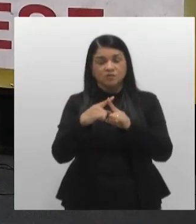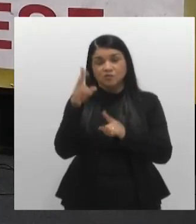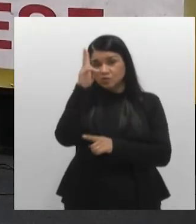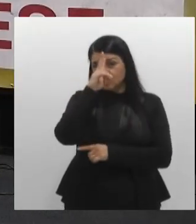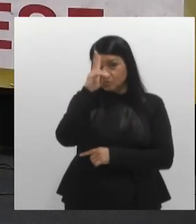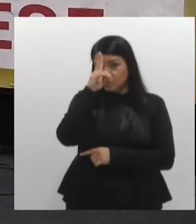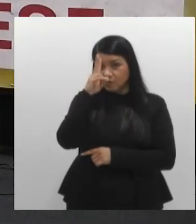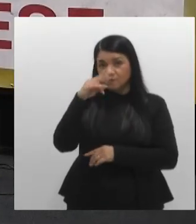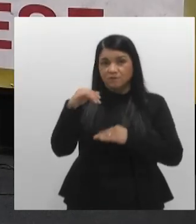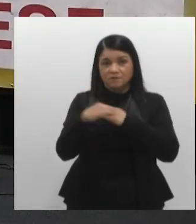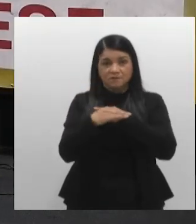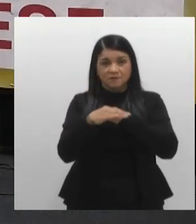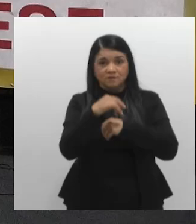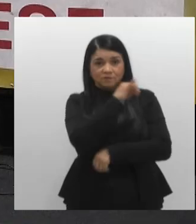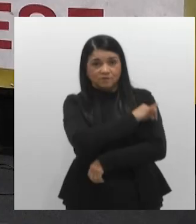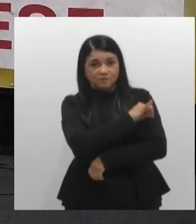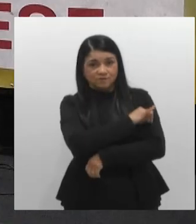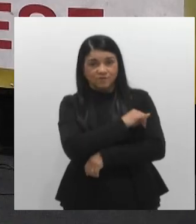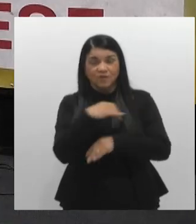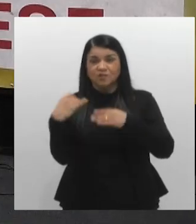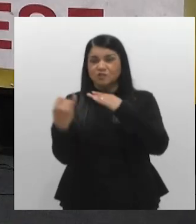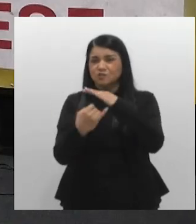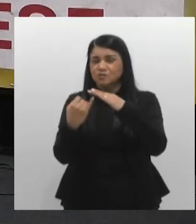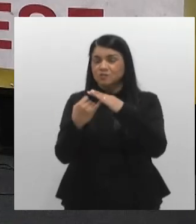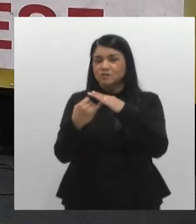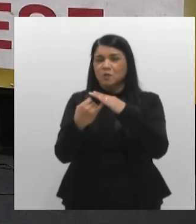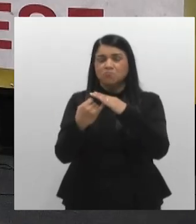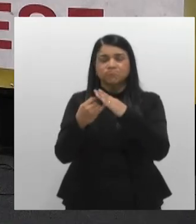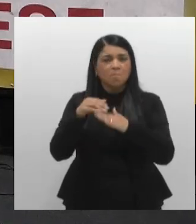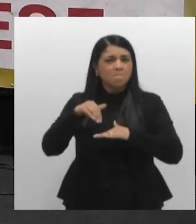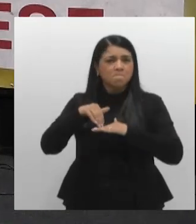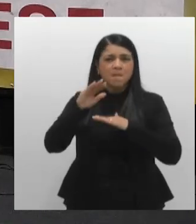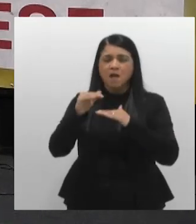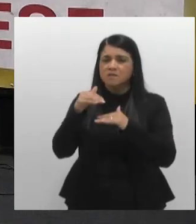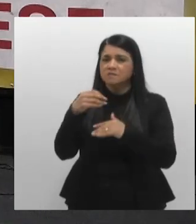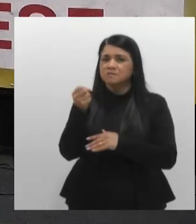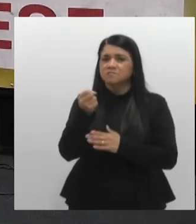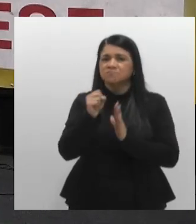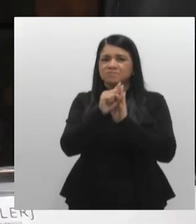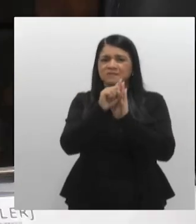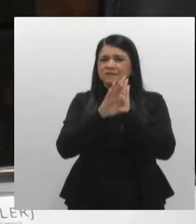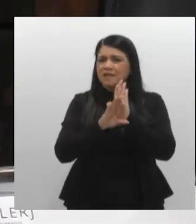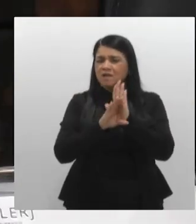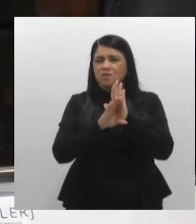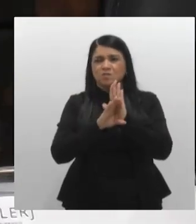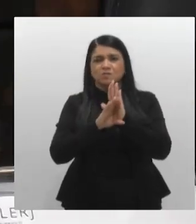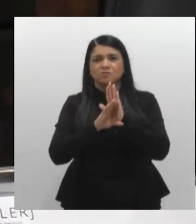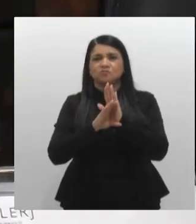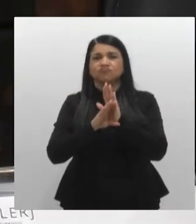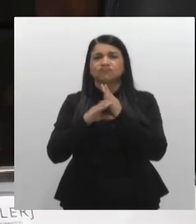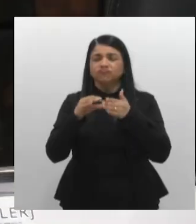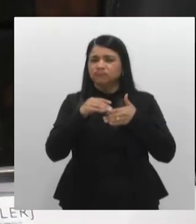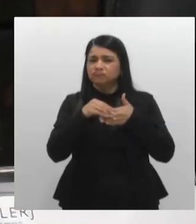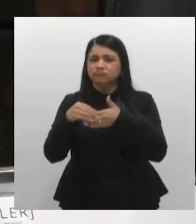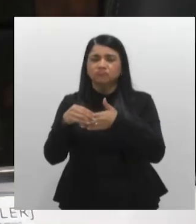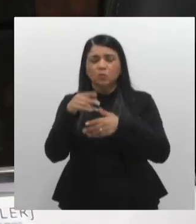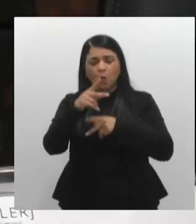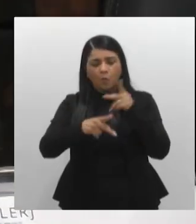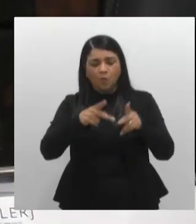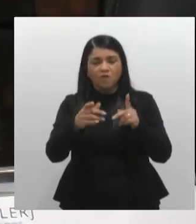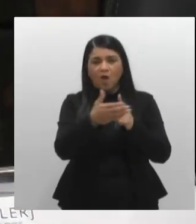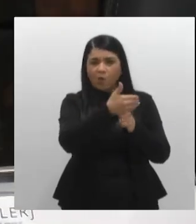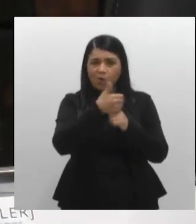uma das instituições mais antigas do país, que por séculos vem guiando o nosso povo,